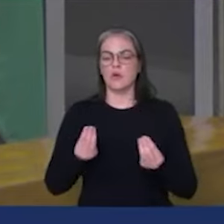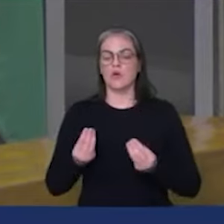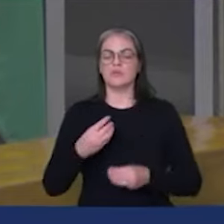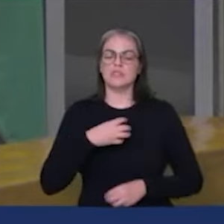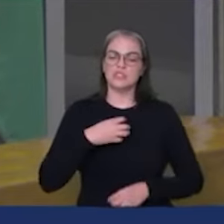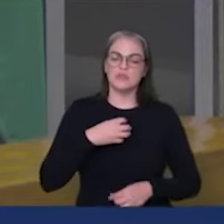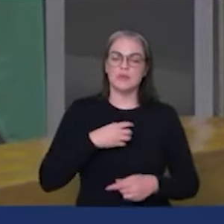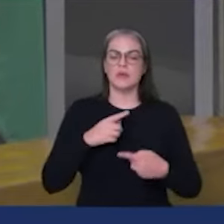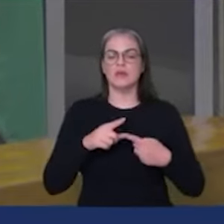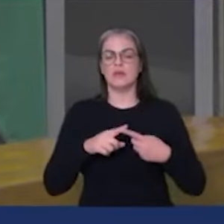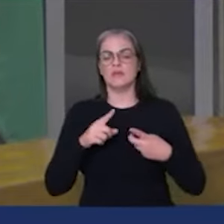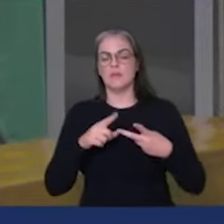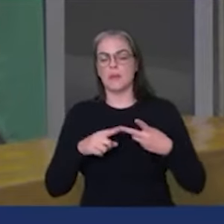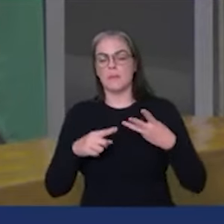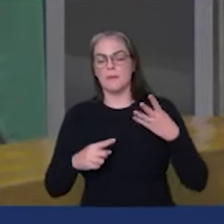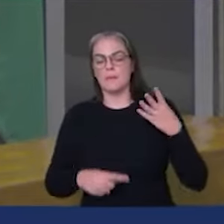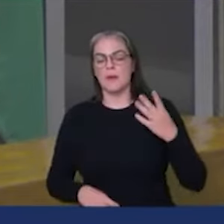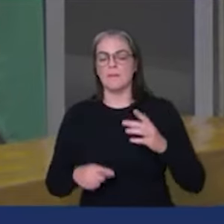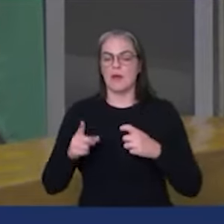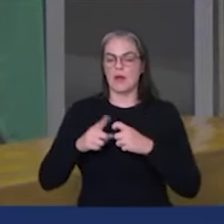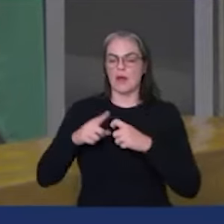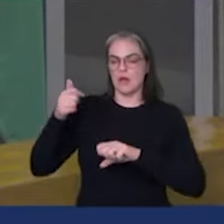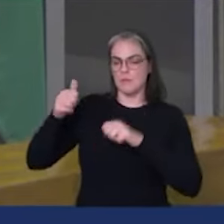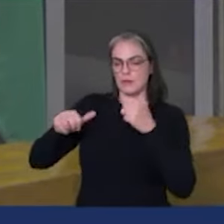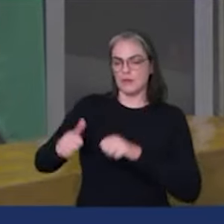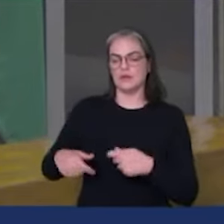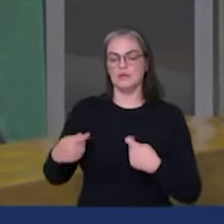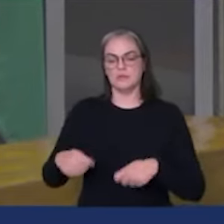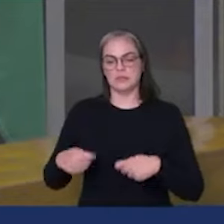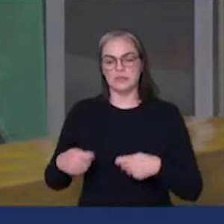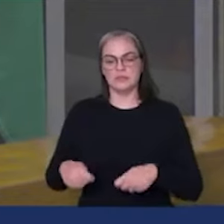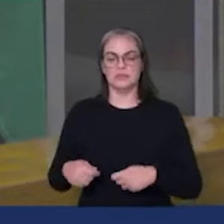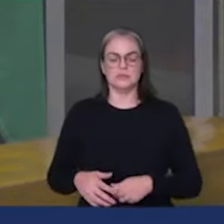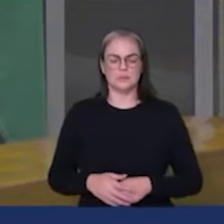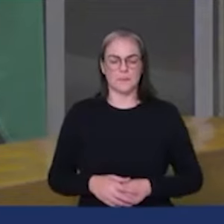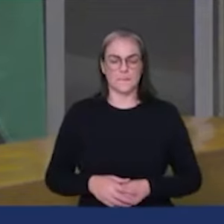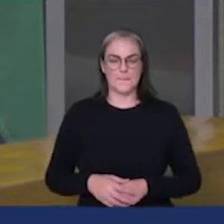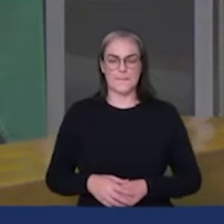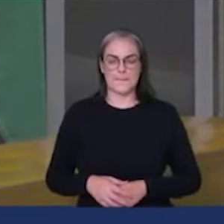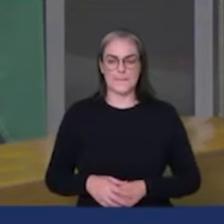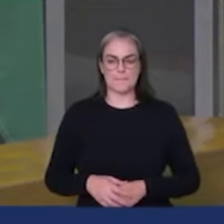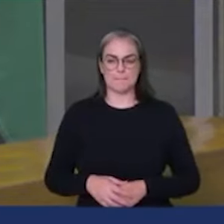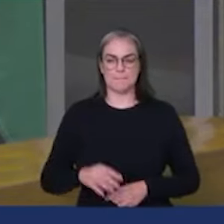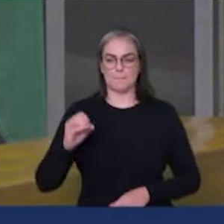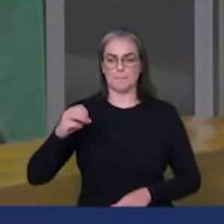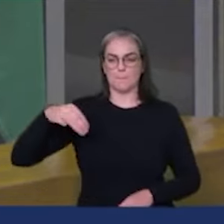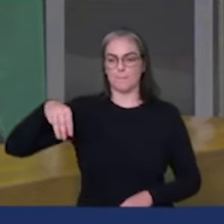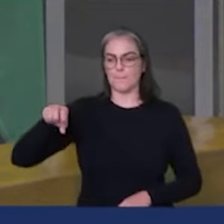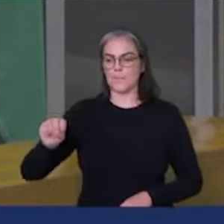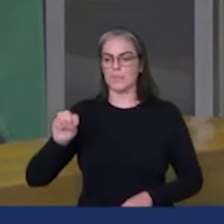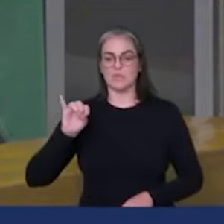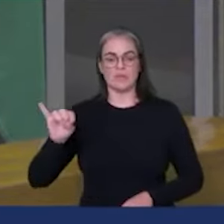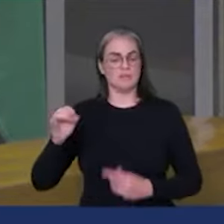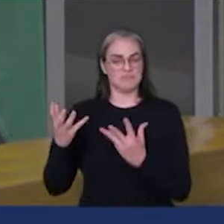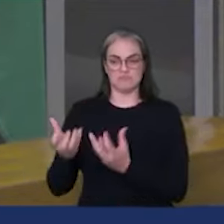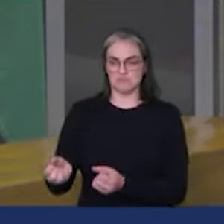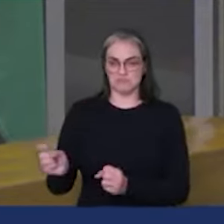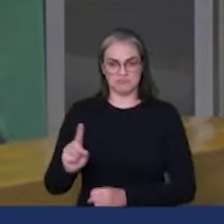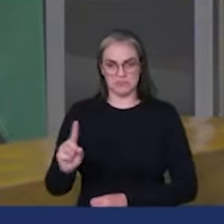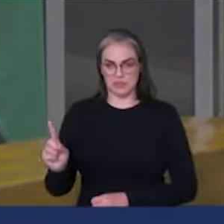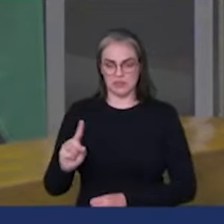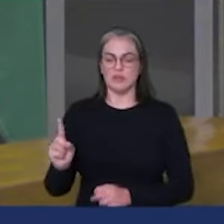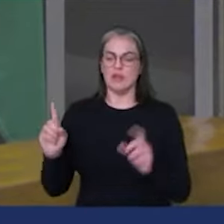médico, fazendo com que sejam adotadas medidas ponderadas e individualizadas. E mesmo que o OMS não classifique o TDAH como deficiência biológica,